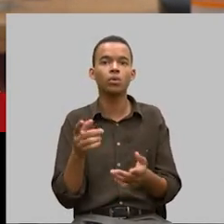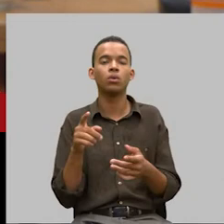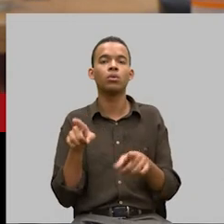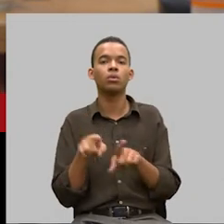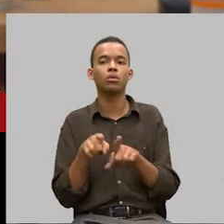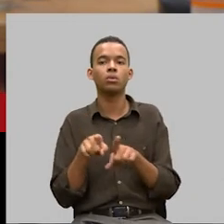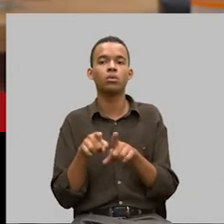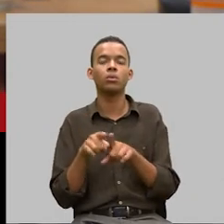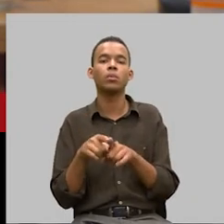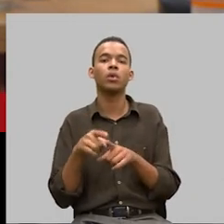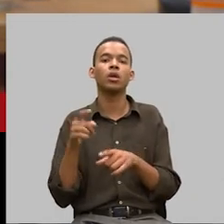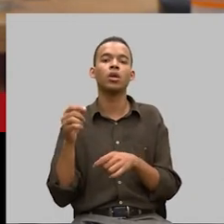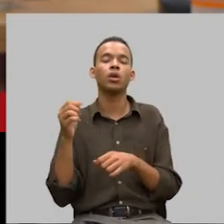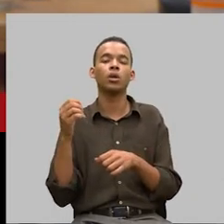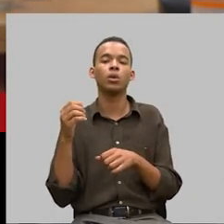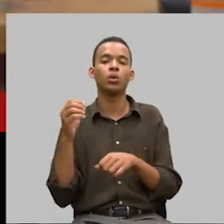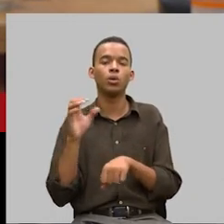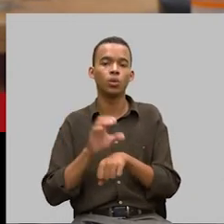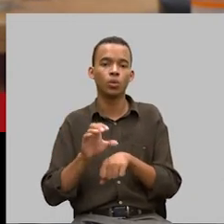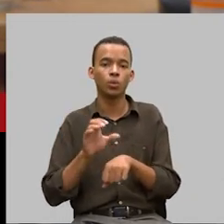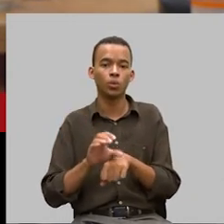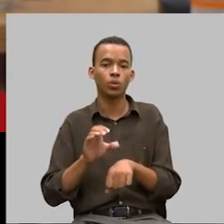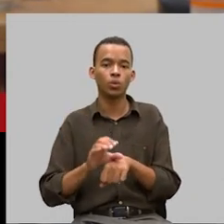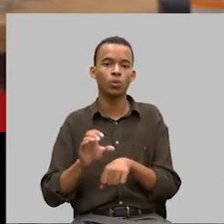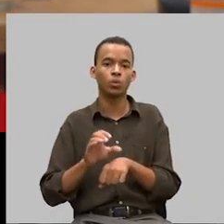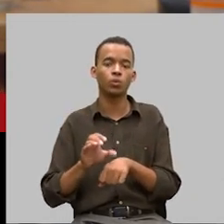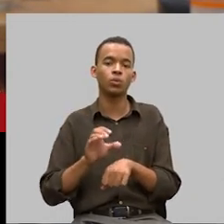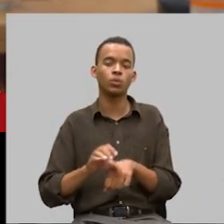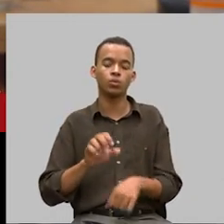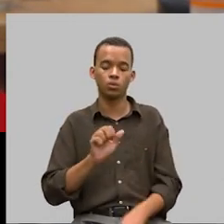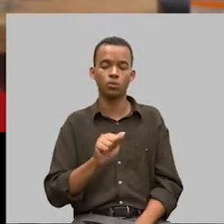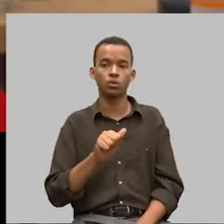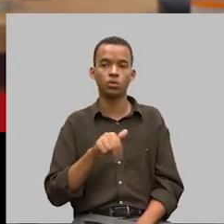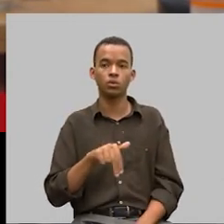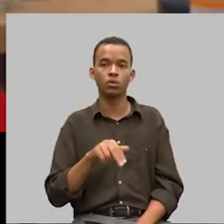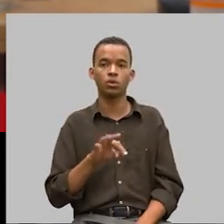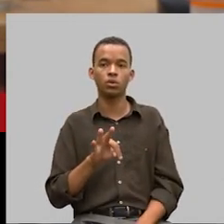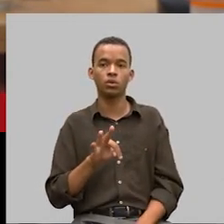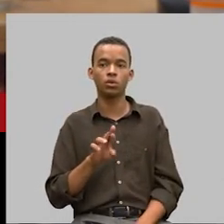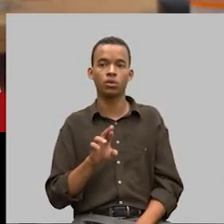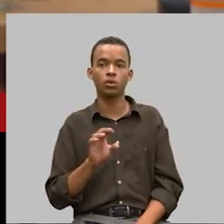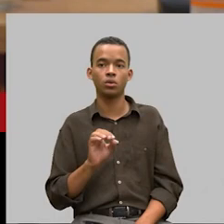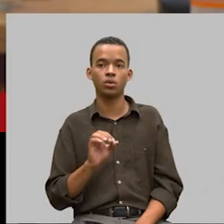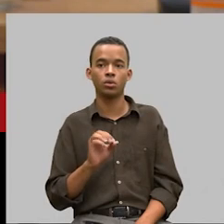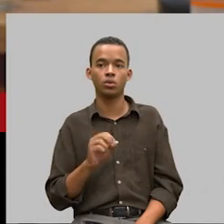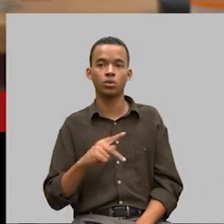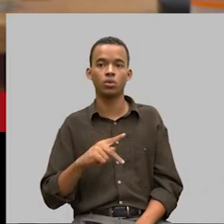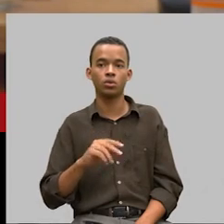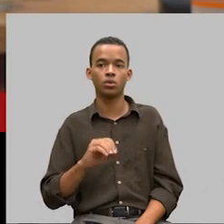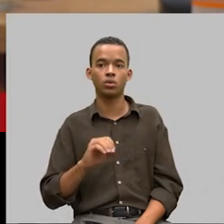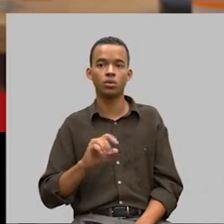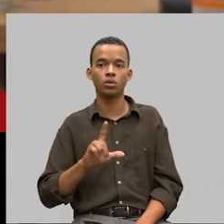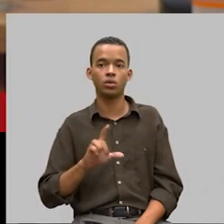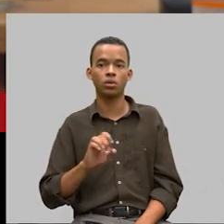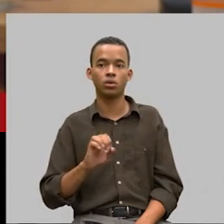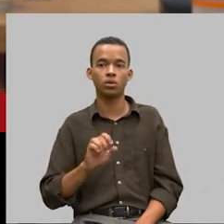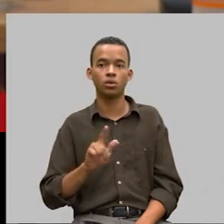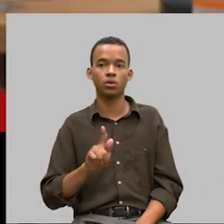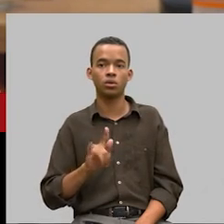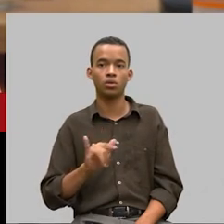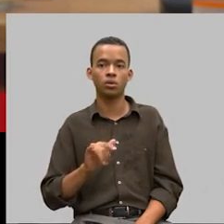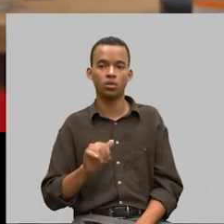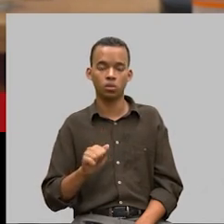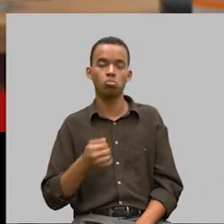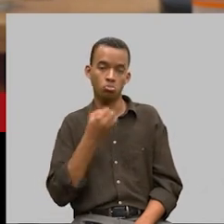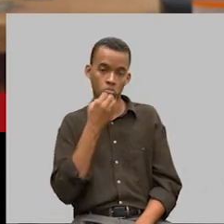Antropologia creio eu que seja estratégico para quem quer lutar pelo território quilombola de povos e comunidades tradicionais